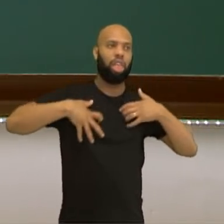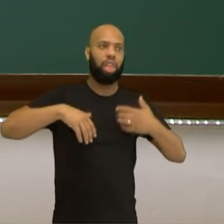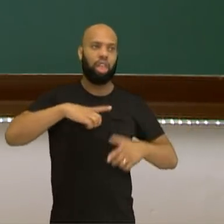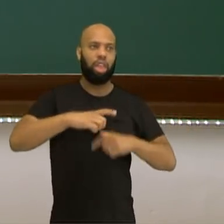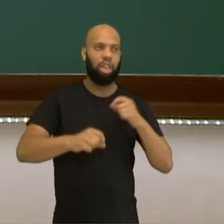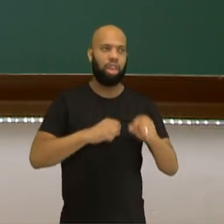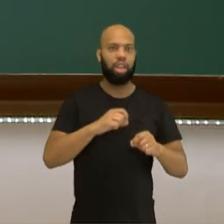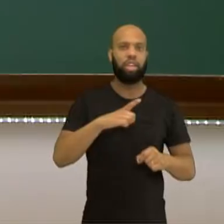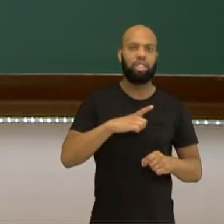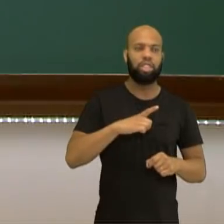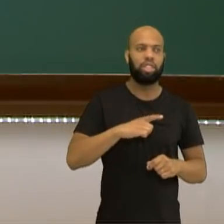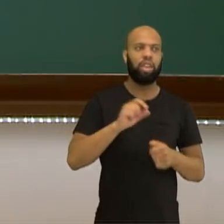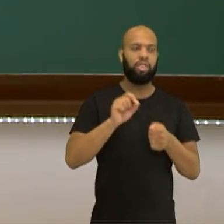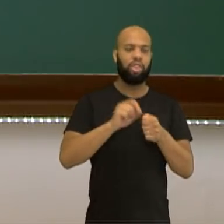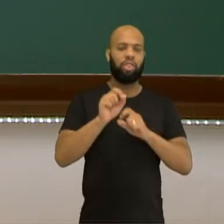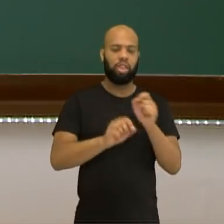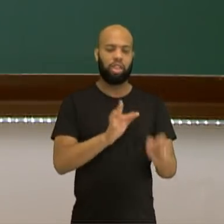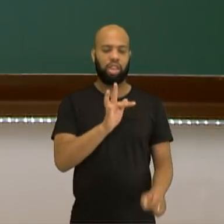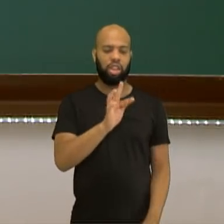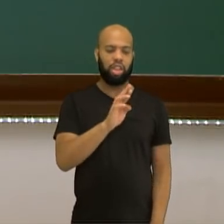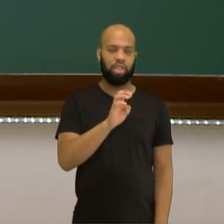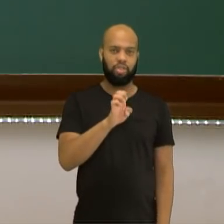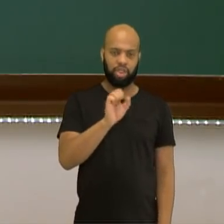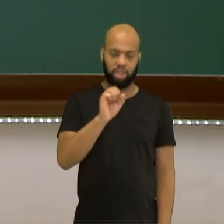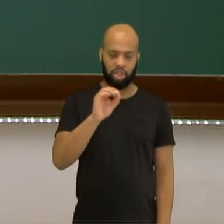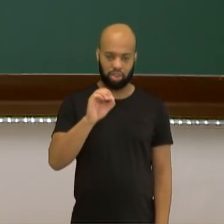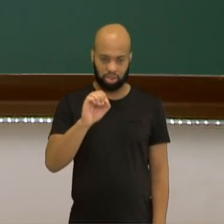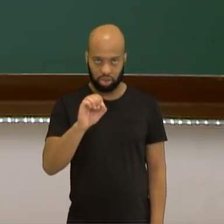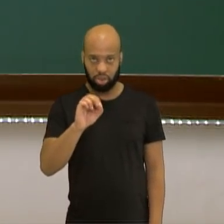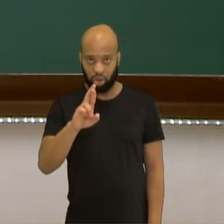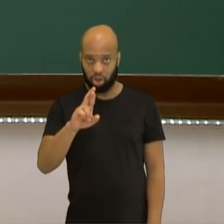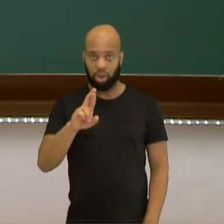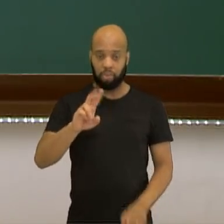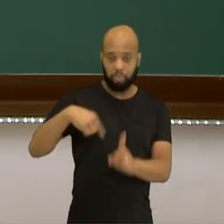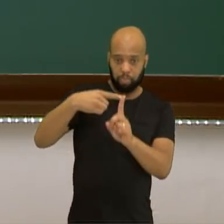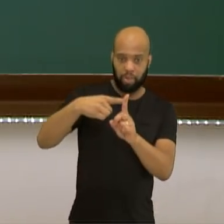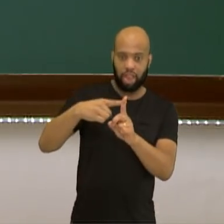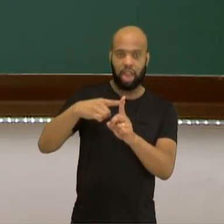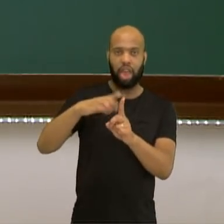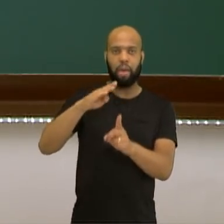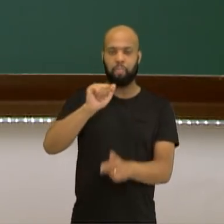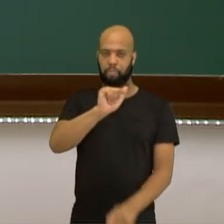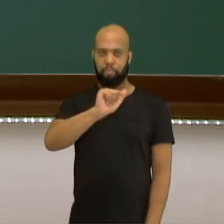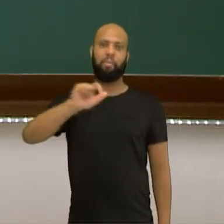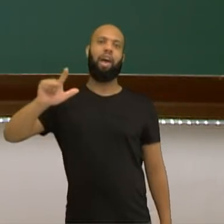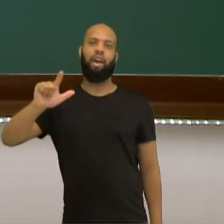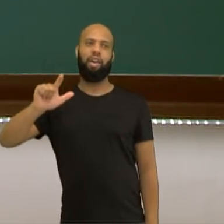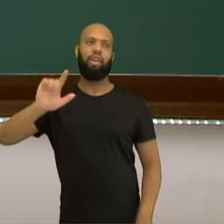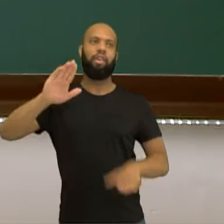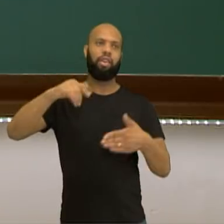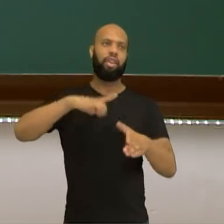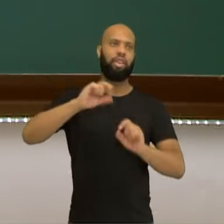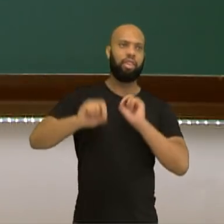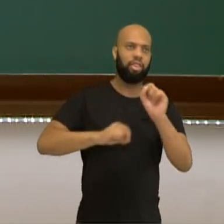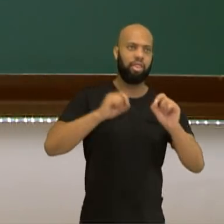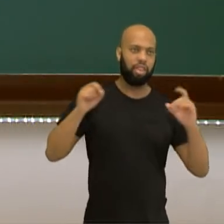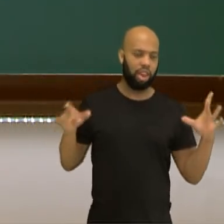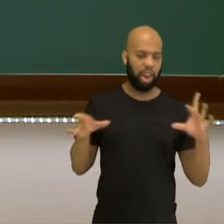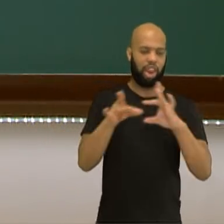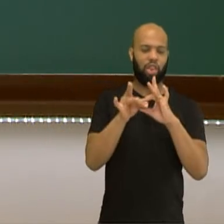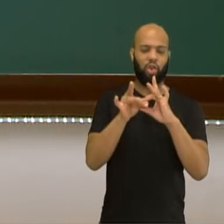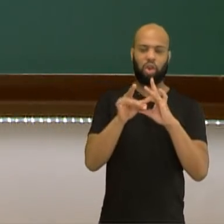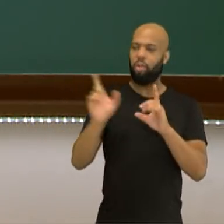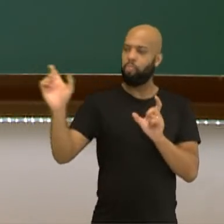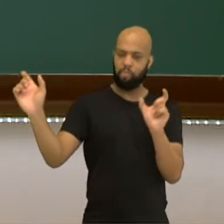né? E aí, com todas essas do frescor, né? E o frescobol que